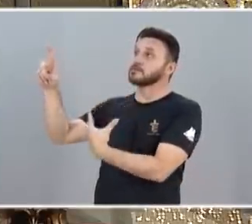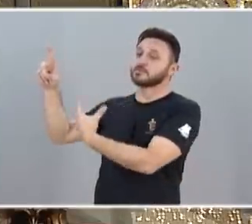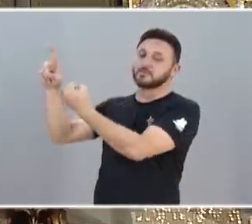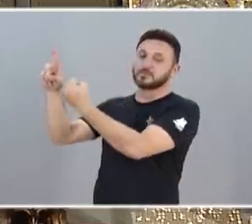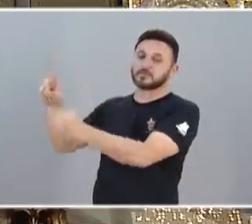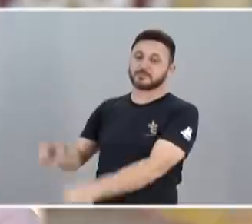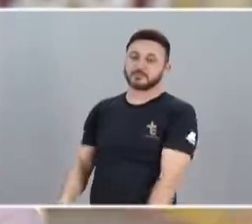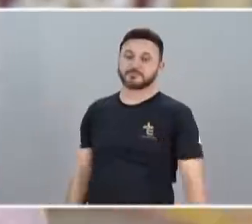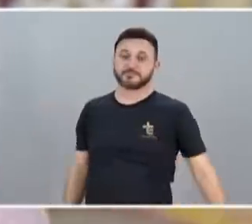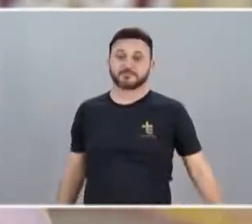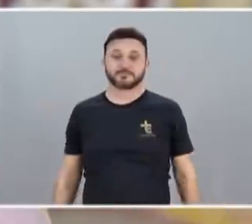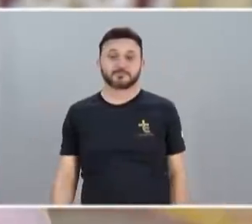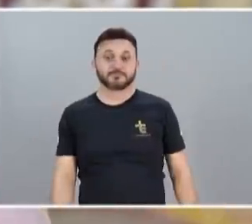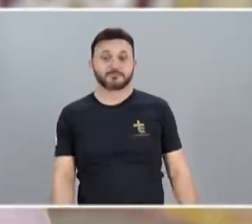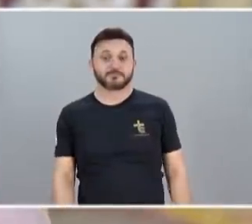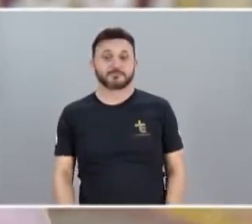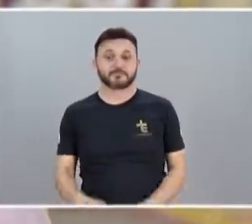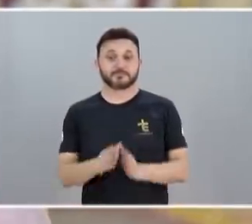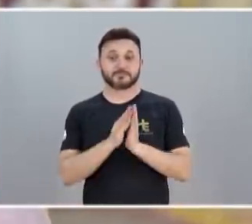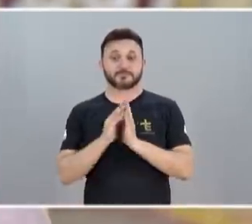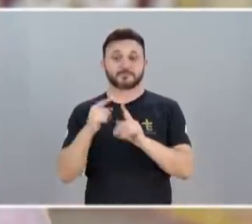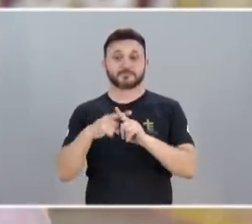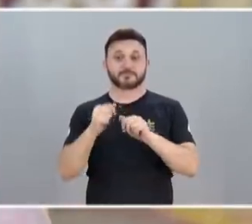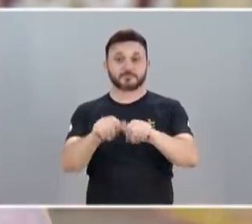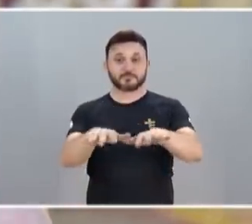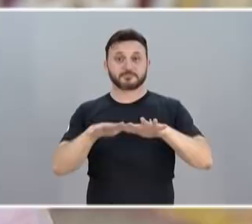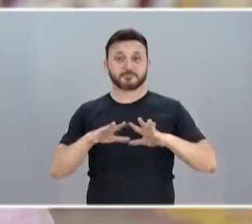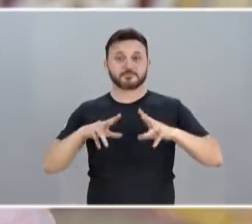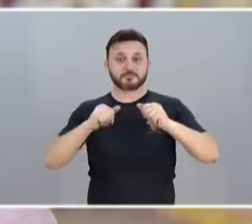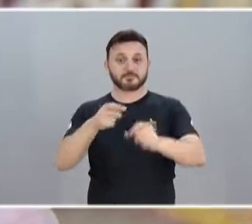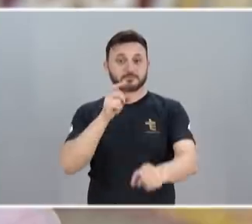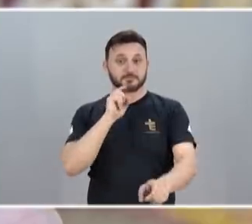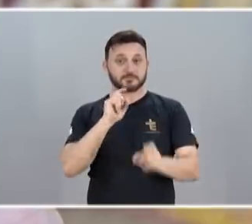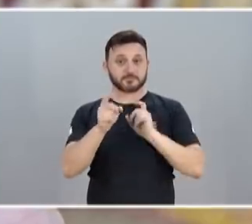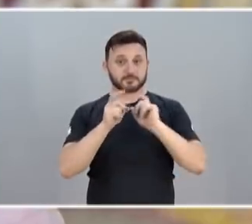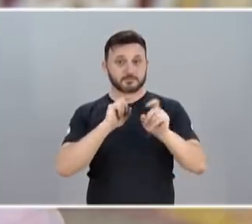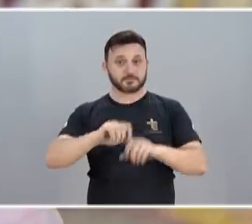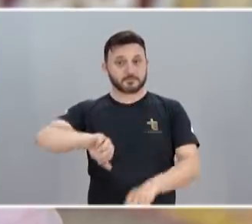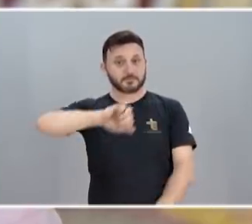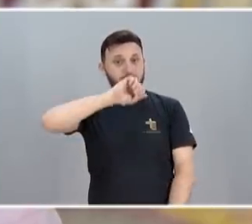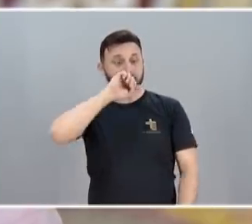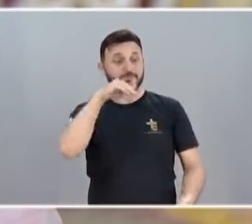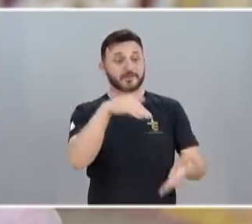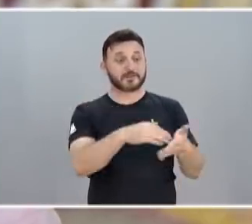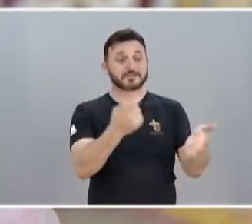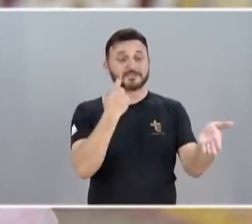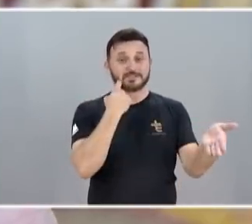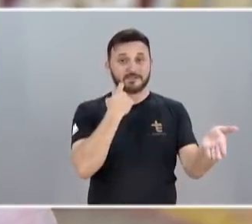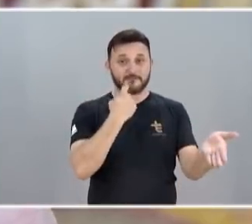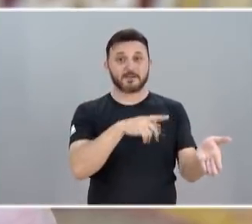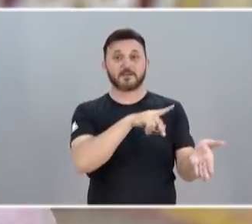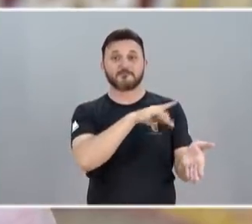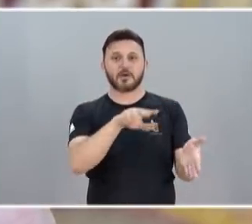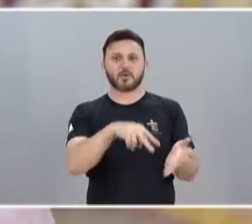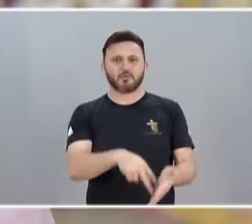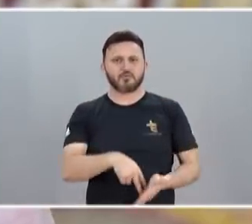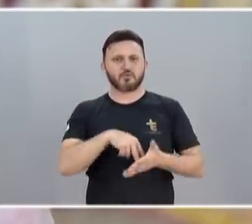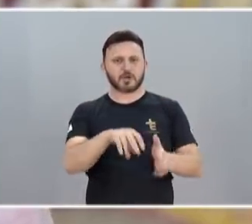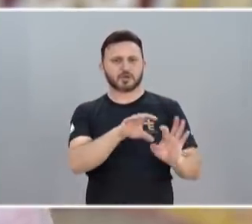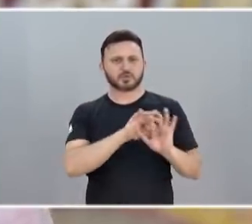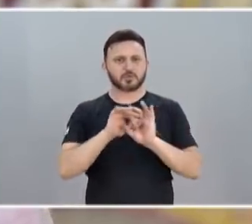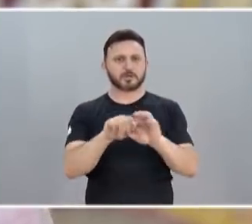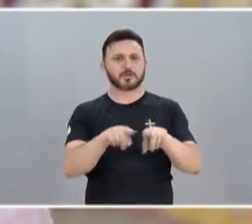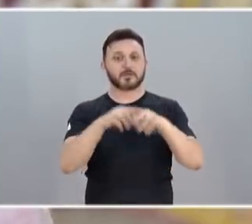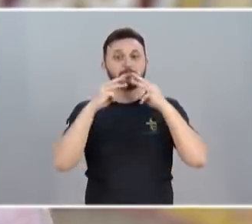nossa oração. Para que a Assembleia dos Bispos, que acontece até sexta-feira, os fortaleça na comunhão e